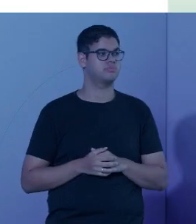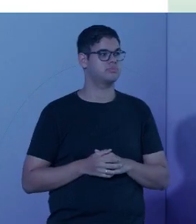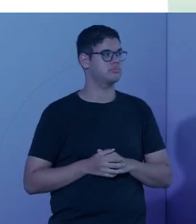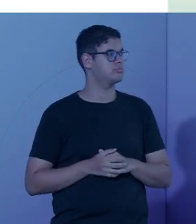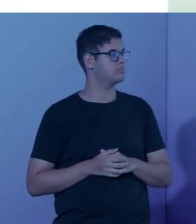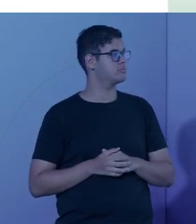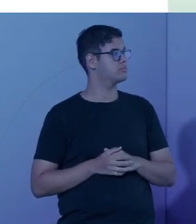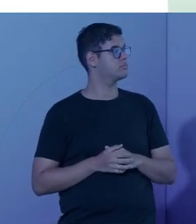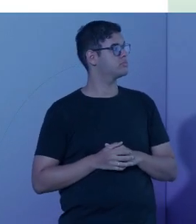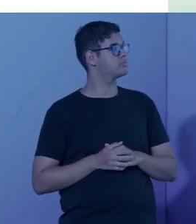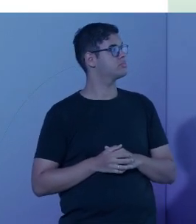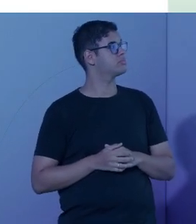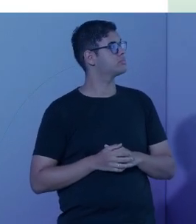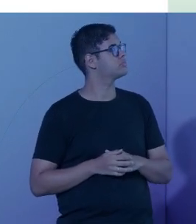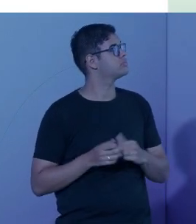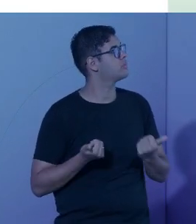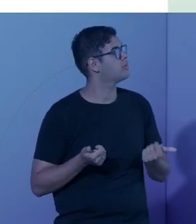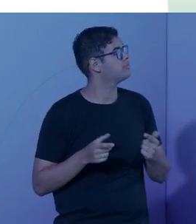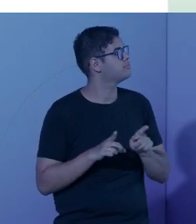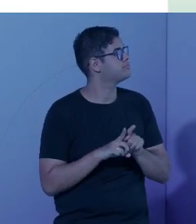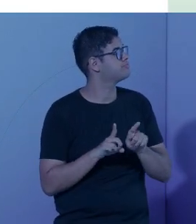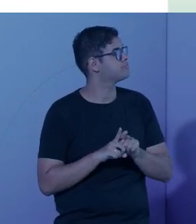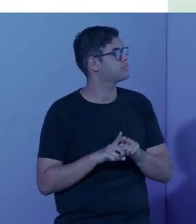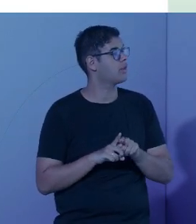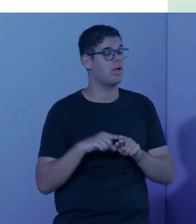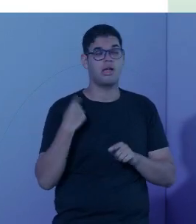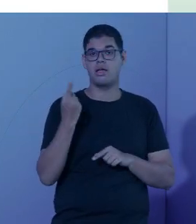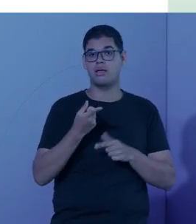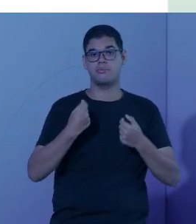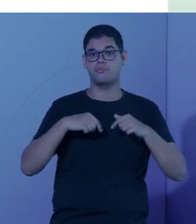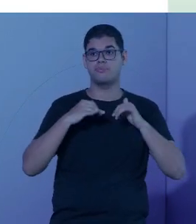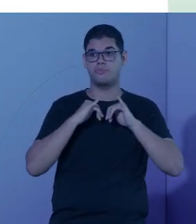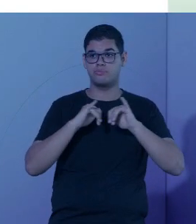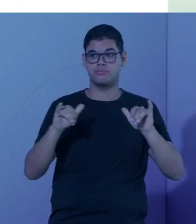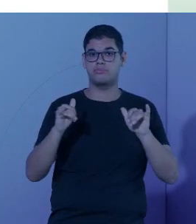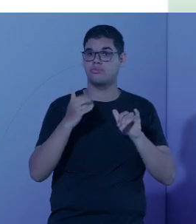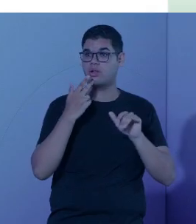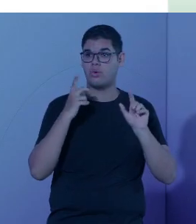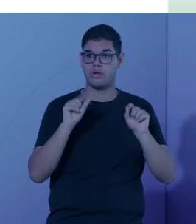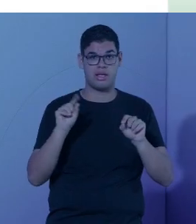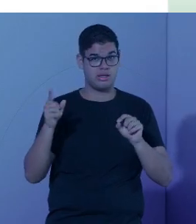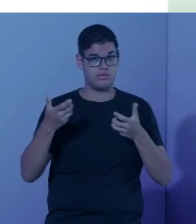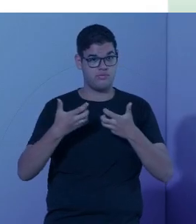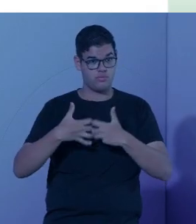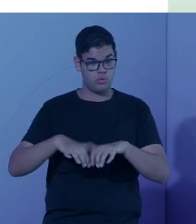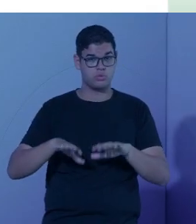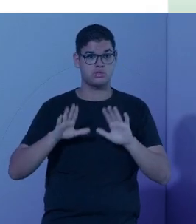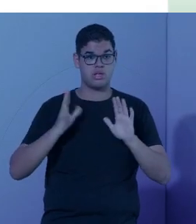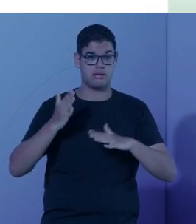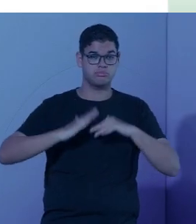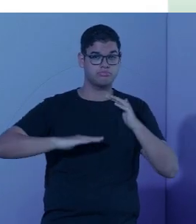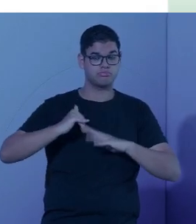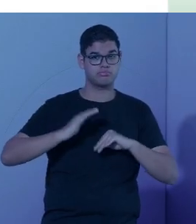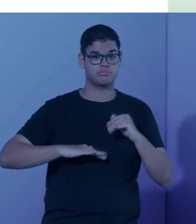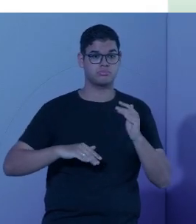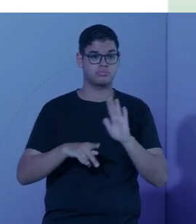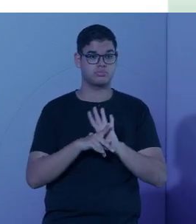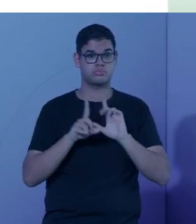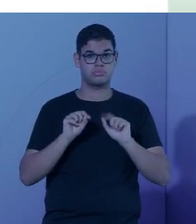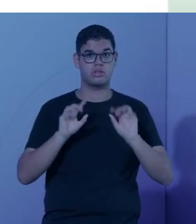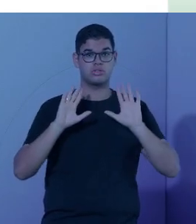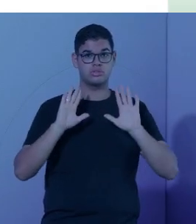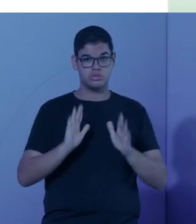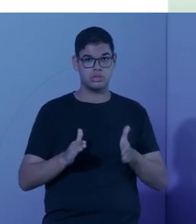mais detalhadamente esse fluxo. É importante dizer que esse fluxo ele é aplicado ao componente